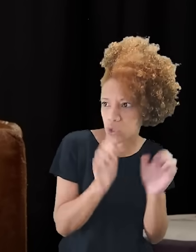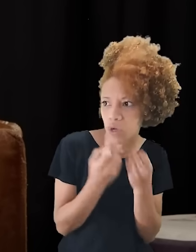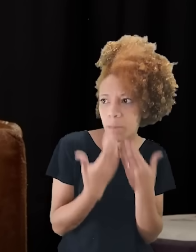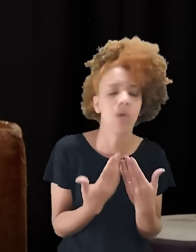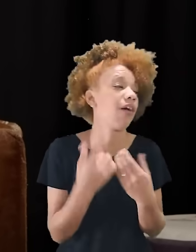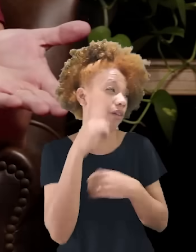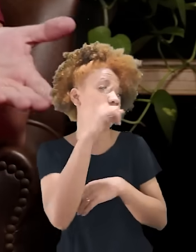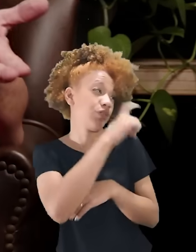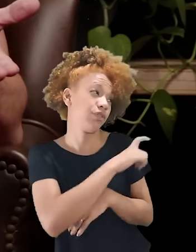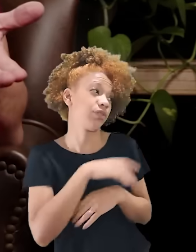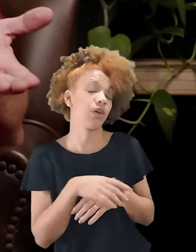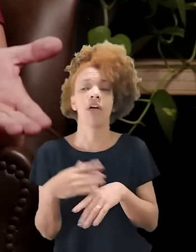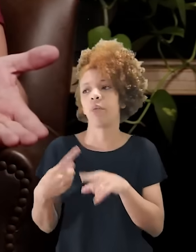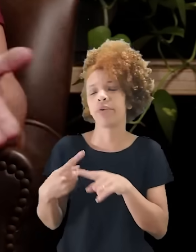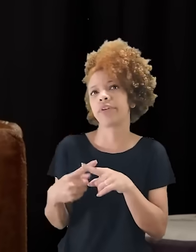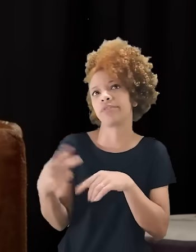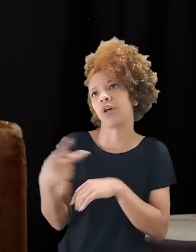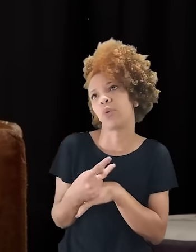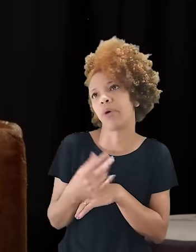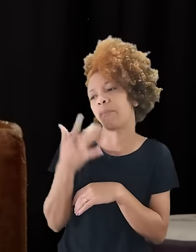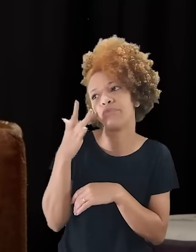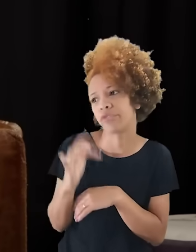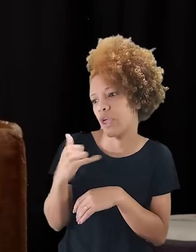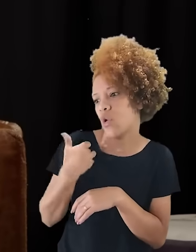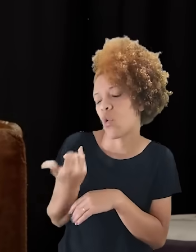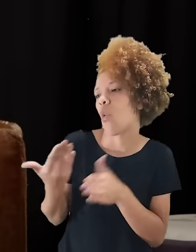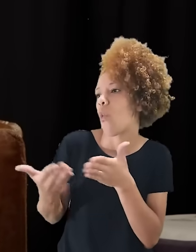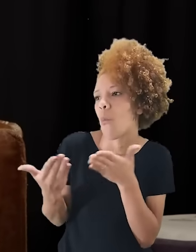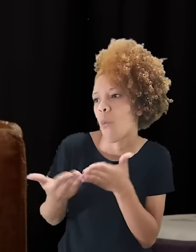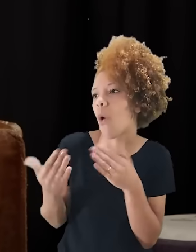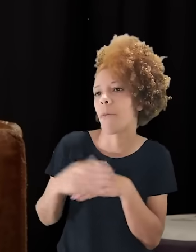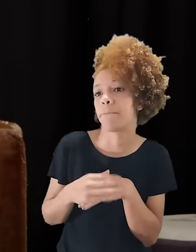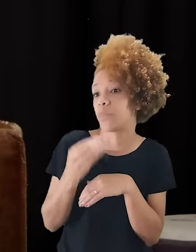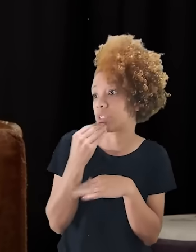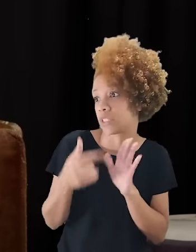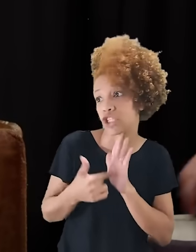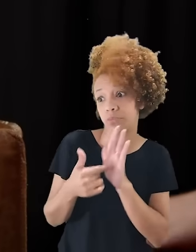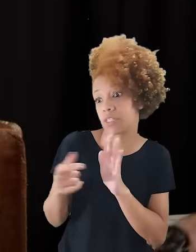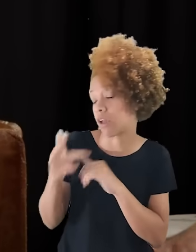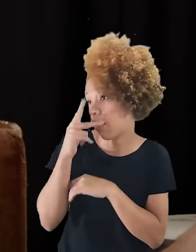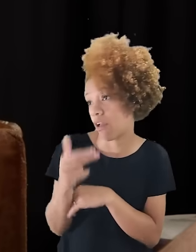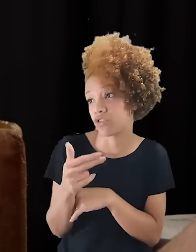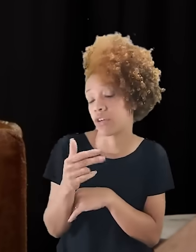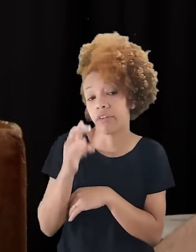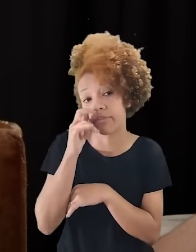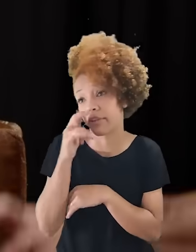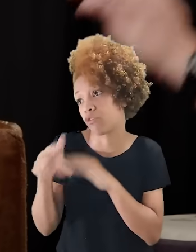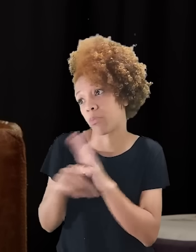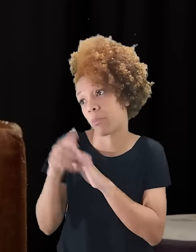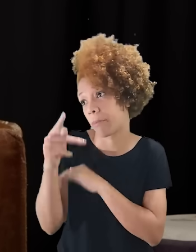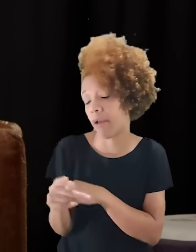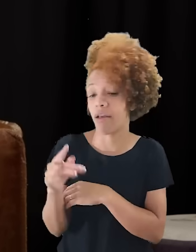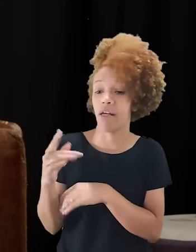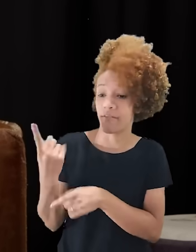porque mas isso é difícil porque is é porque você falou iG Ah uma de sei lá quantos anos pobre e aí aparece uma oportunidade que ela acha talvez que vai ser interessante